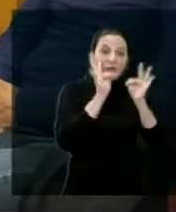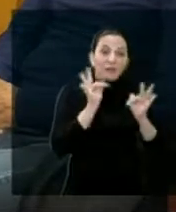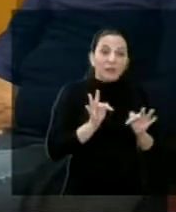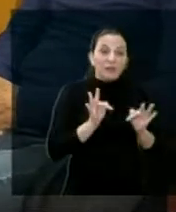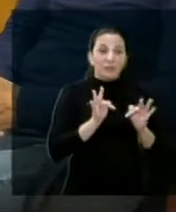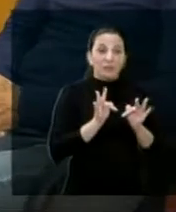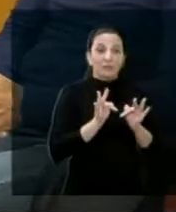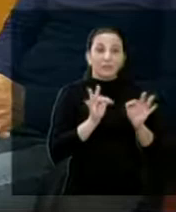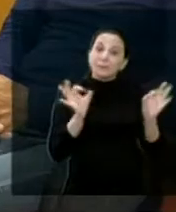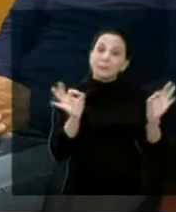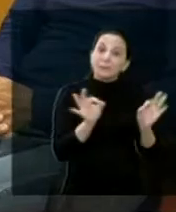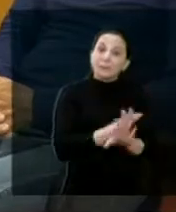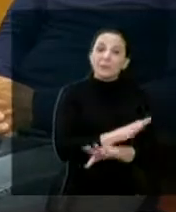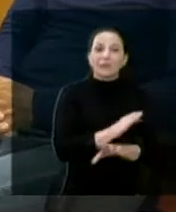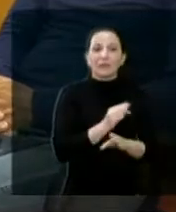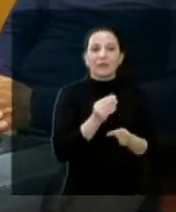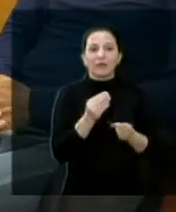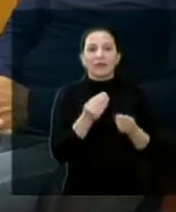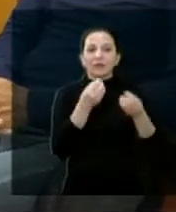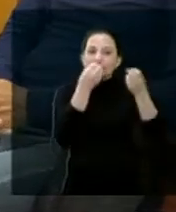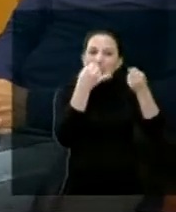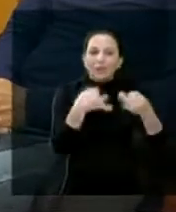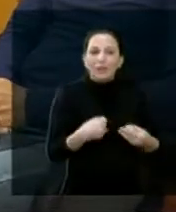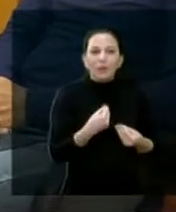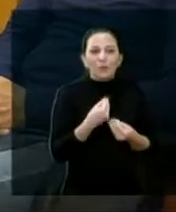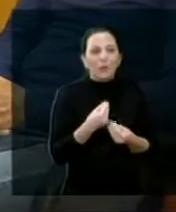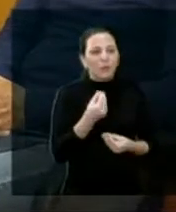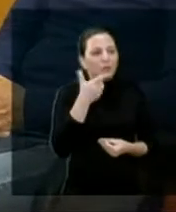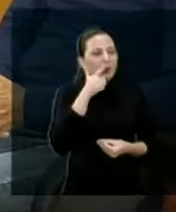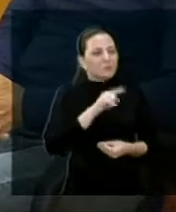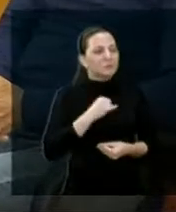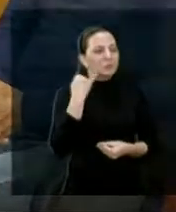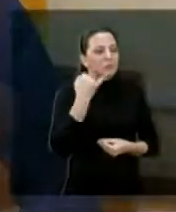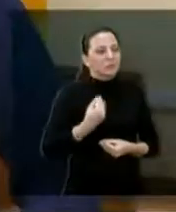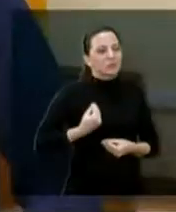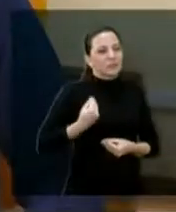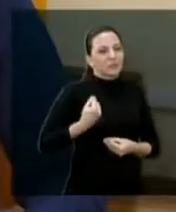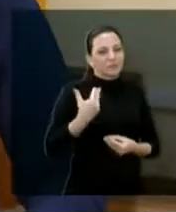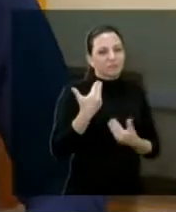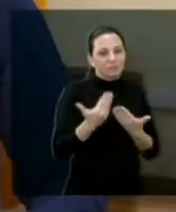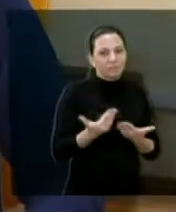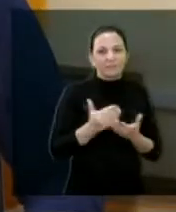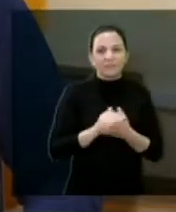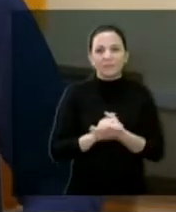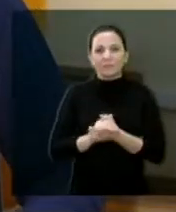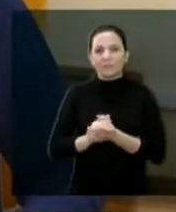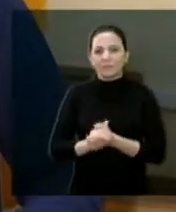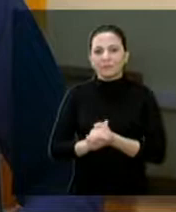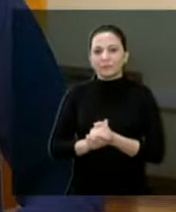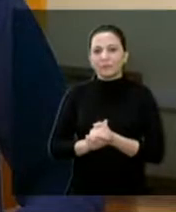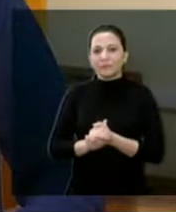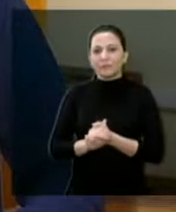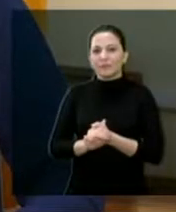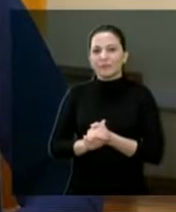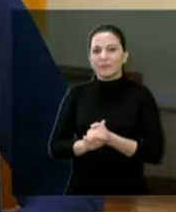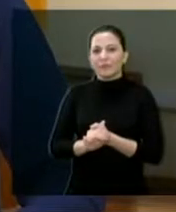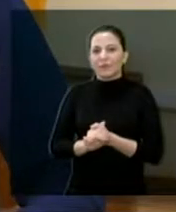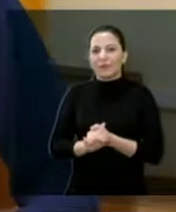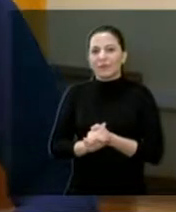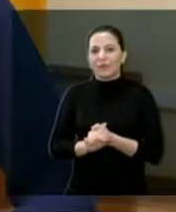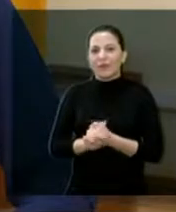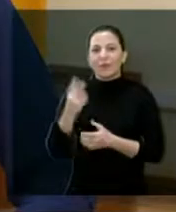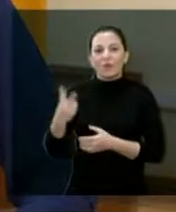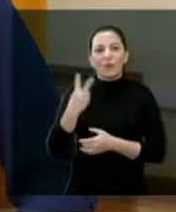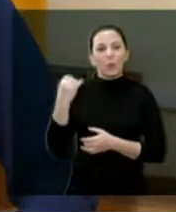Então, só para encerrar, tudo isso valeu a pena? vale a pena. Eu não digo